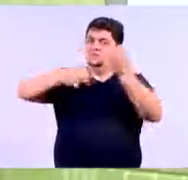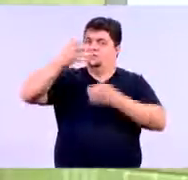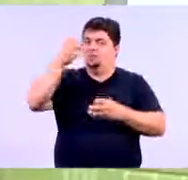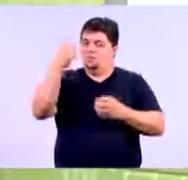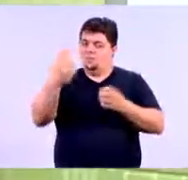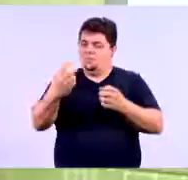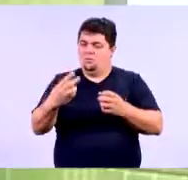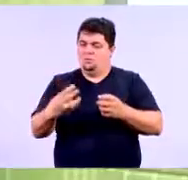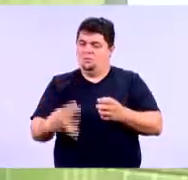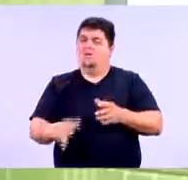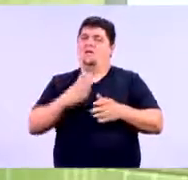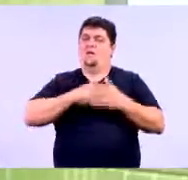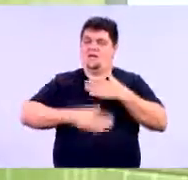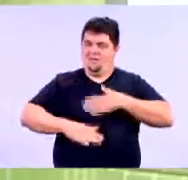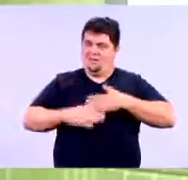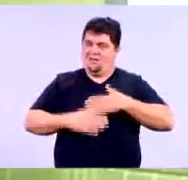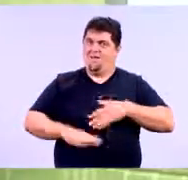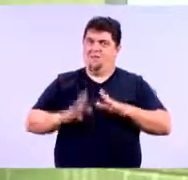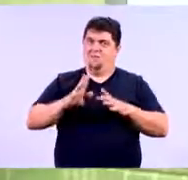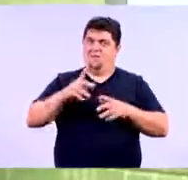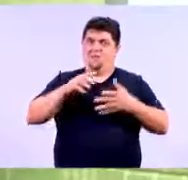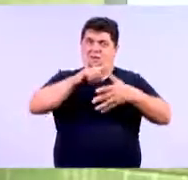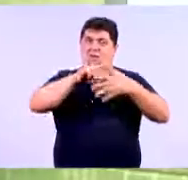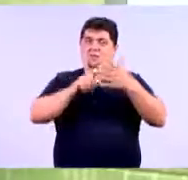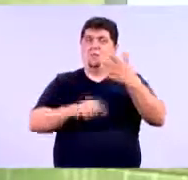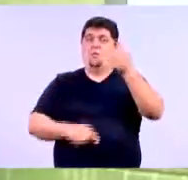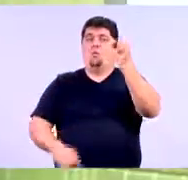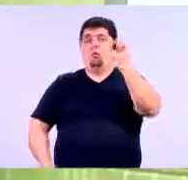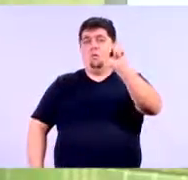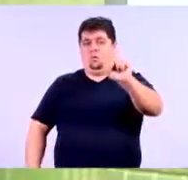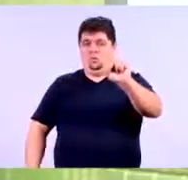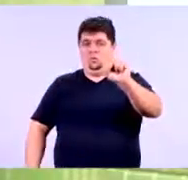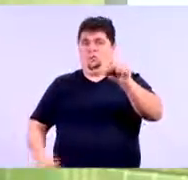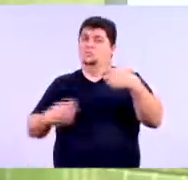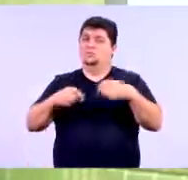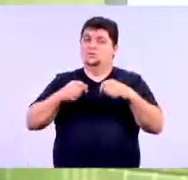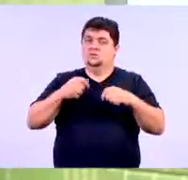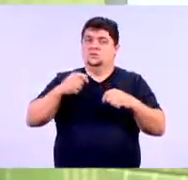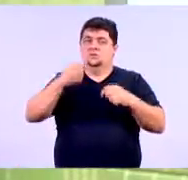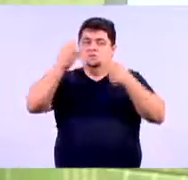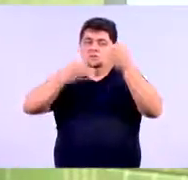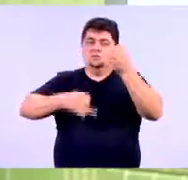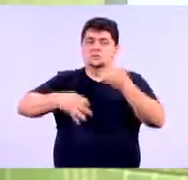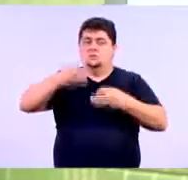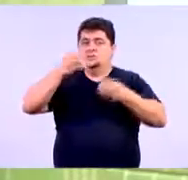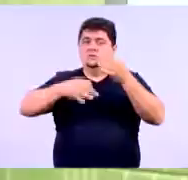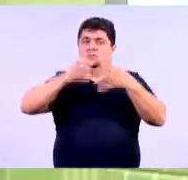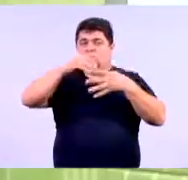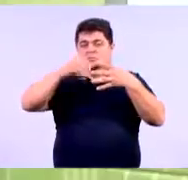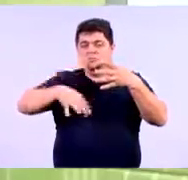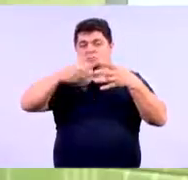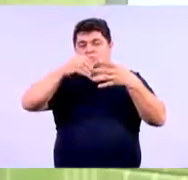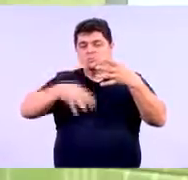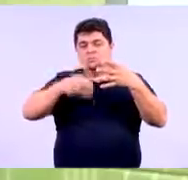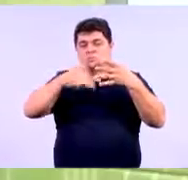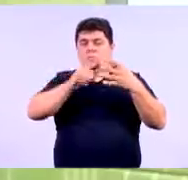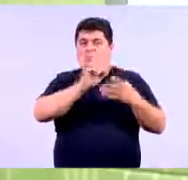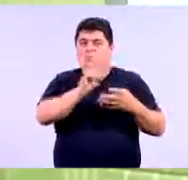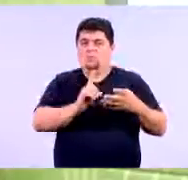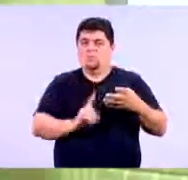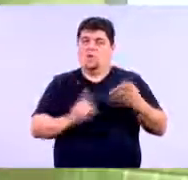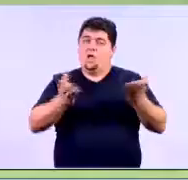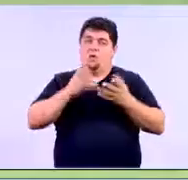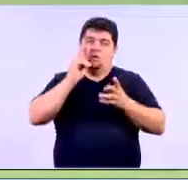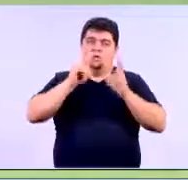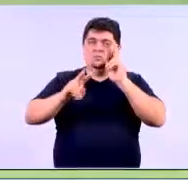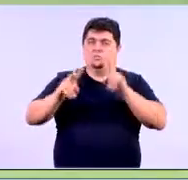com calma para vocês. Podem ficar tranquilos que são oito os principais e nós temos algumas exceções em alguns deles, que veremos